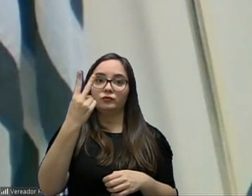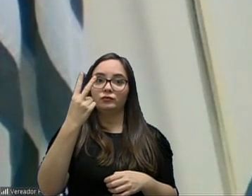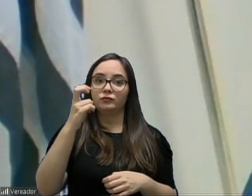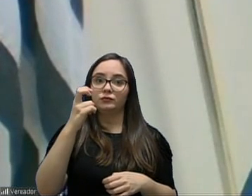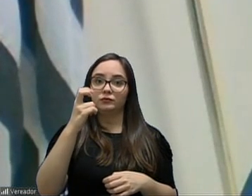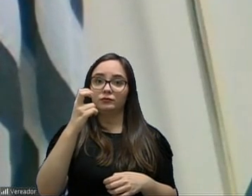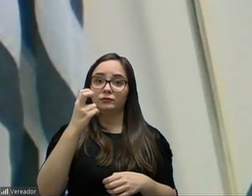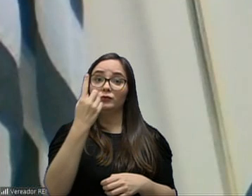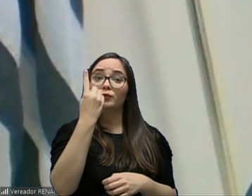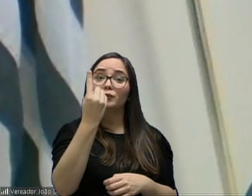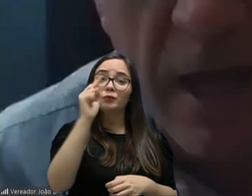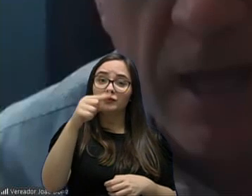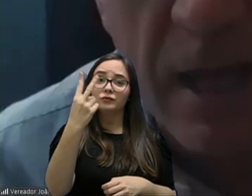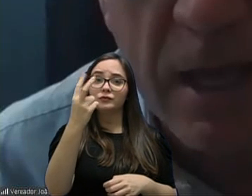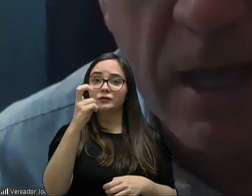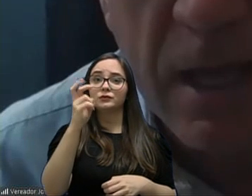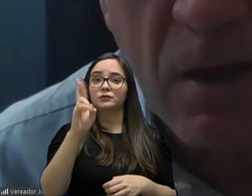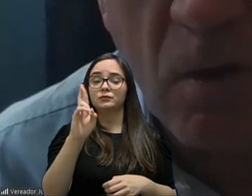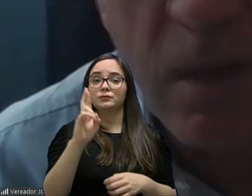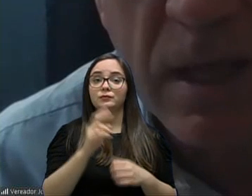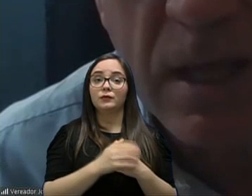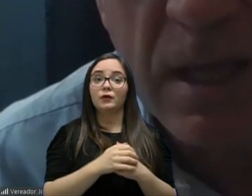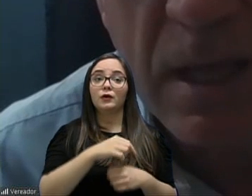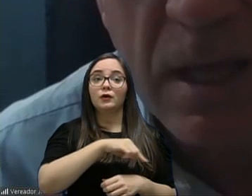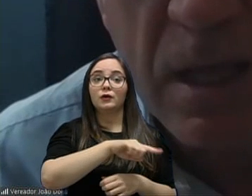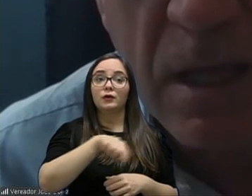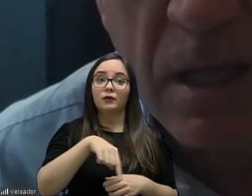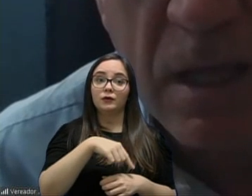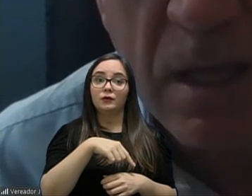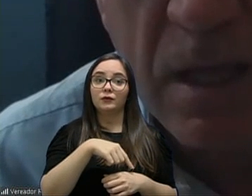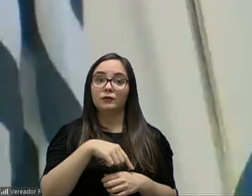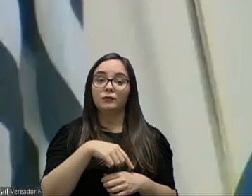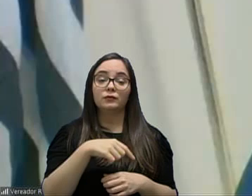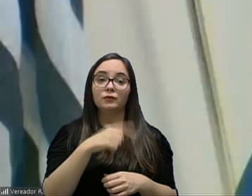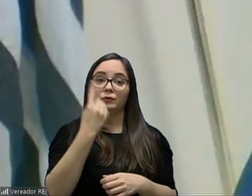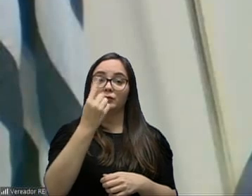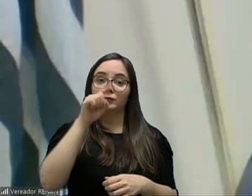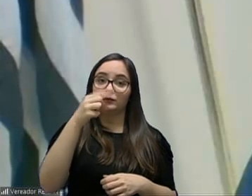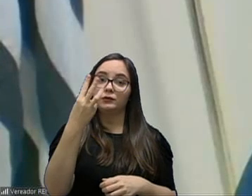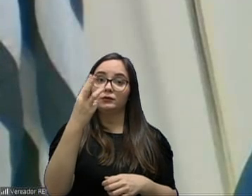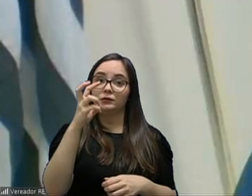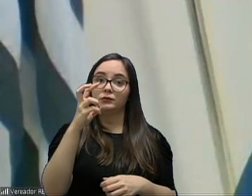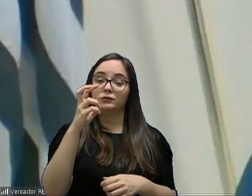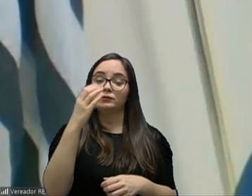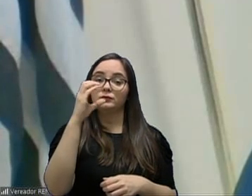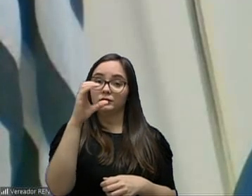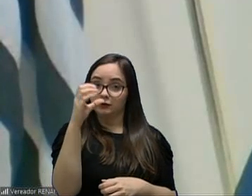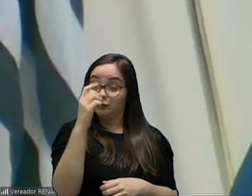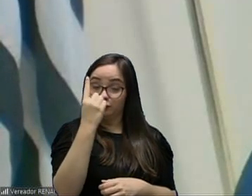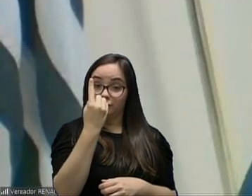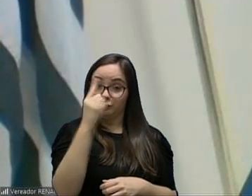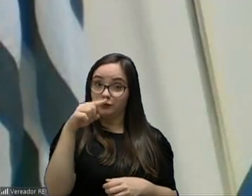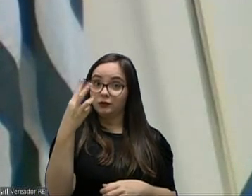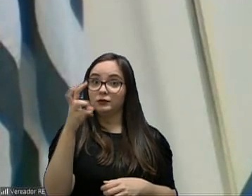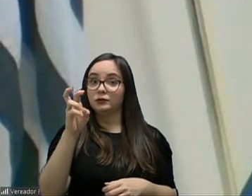R$200. Não entendi, como que é? Contava R$1,35 dos aposentados com uma cesta de